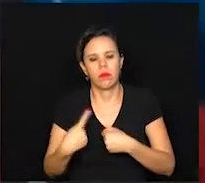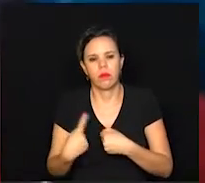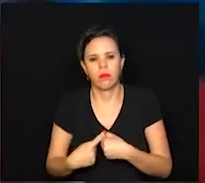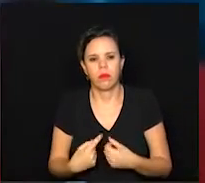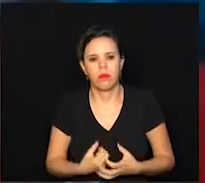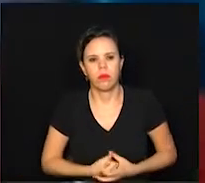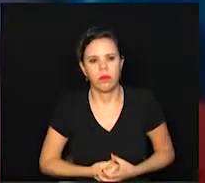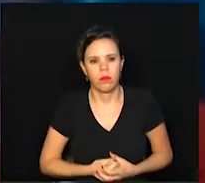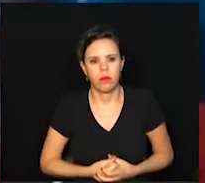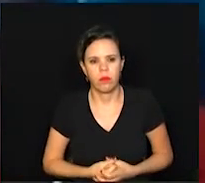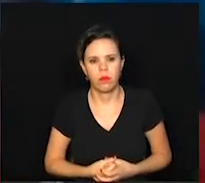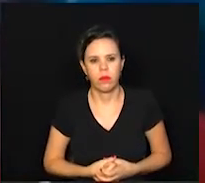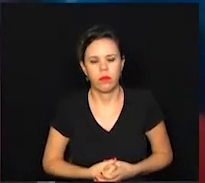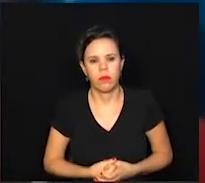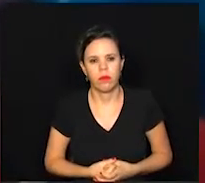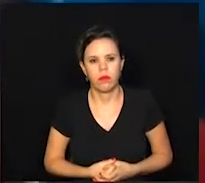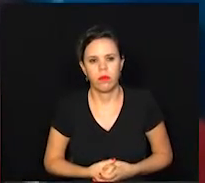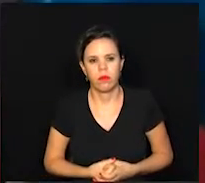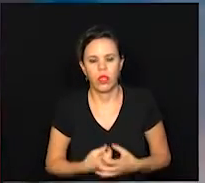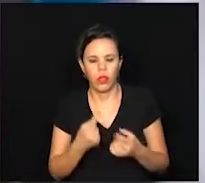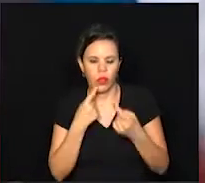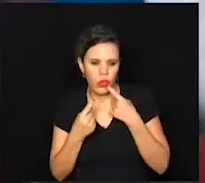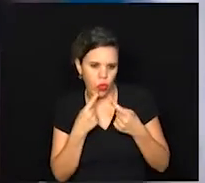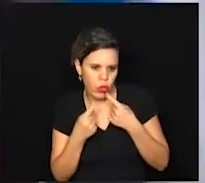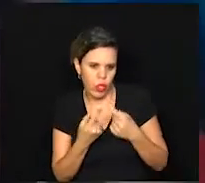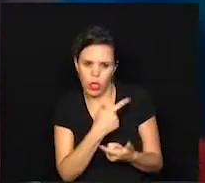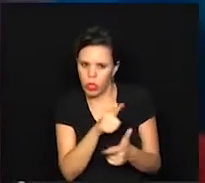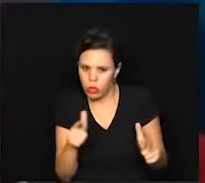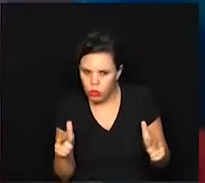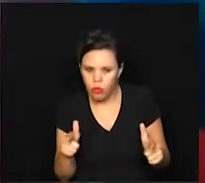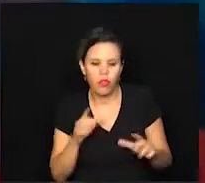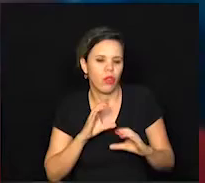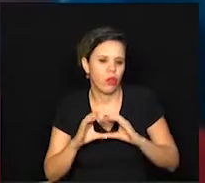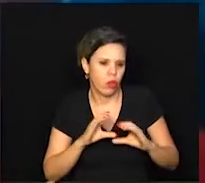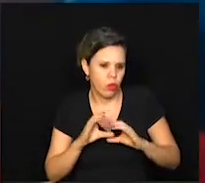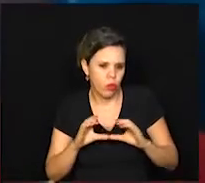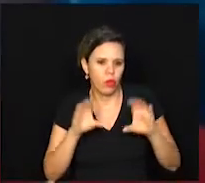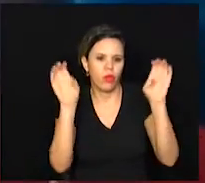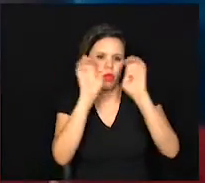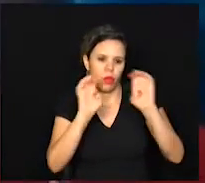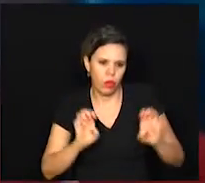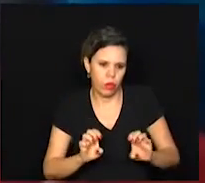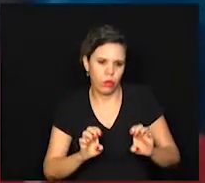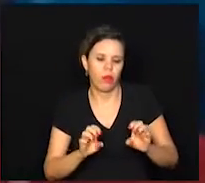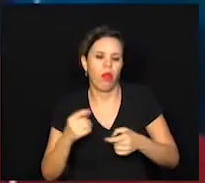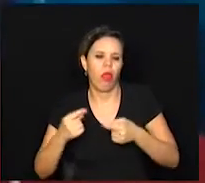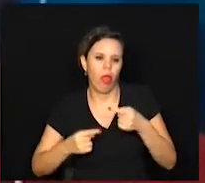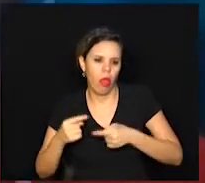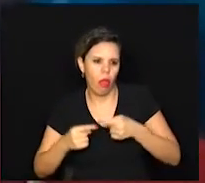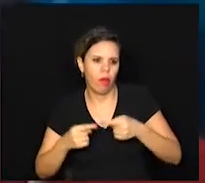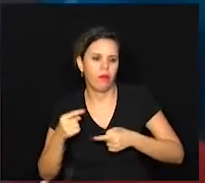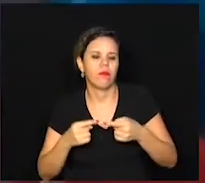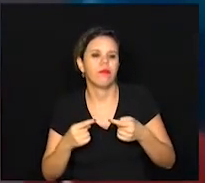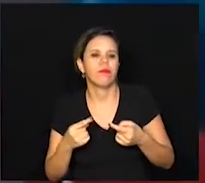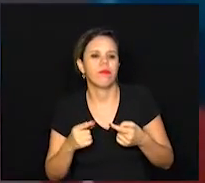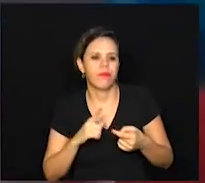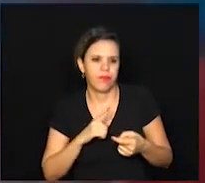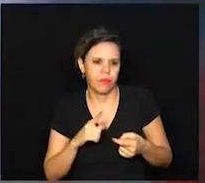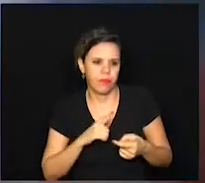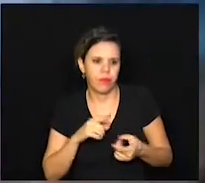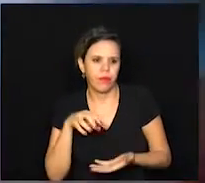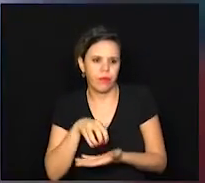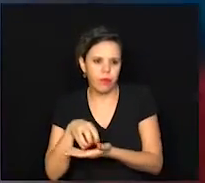um espaço que dialogasse de maneira estruturada com o debate de direitos humanos. Havia um departamento